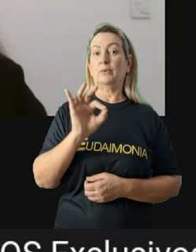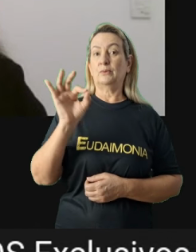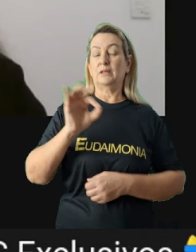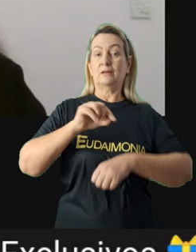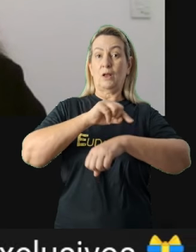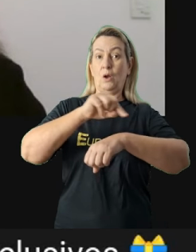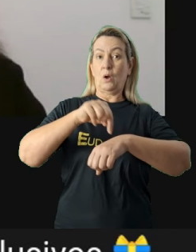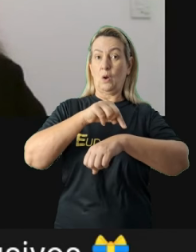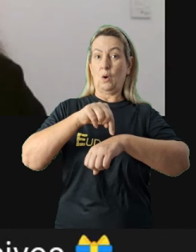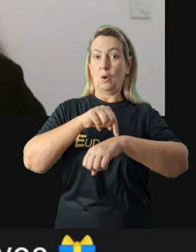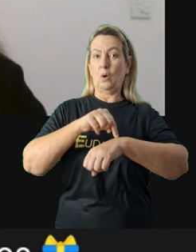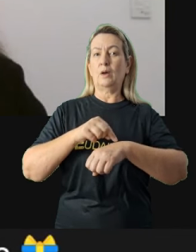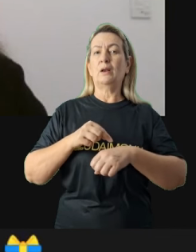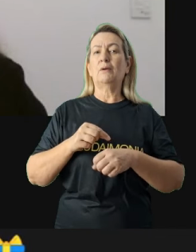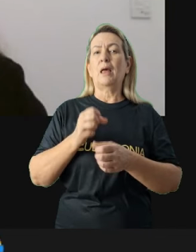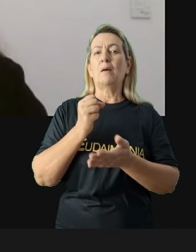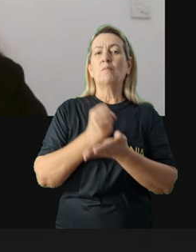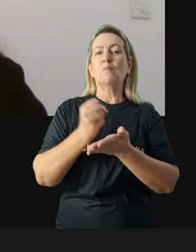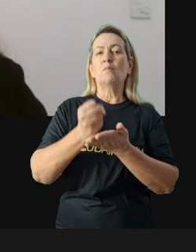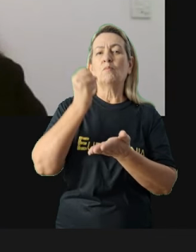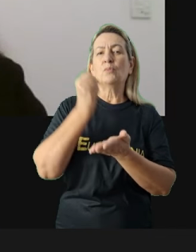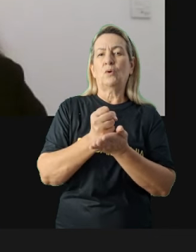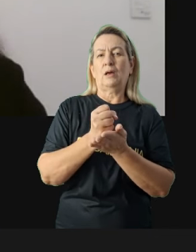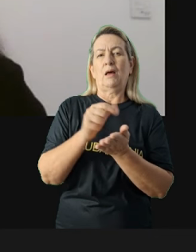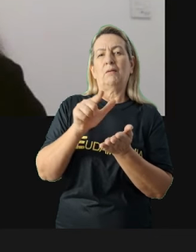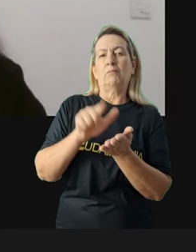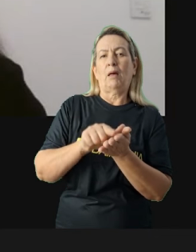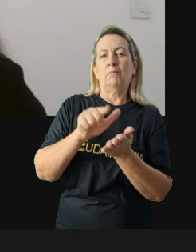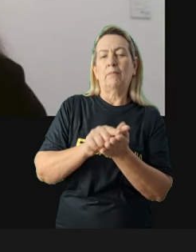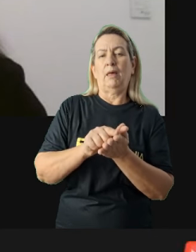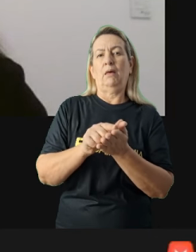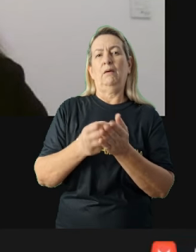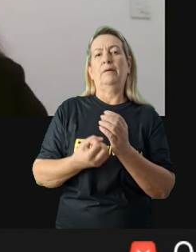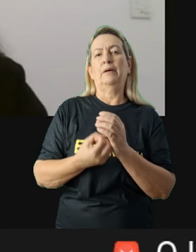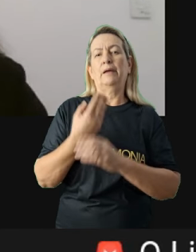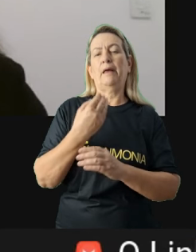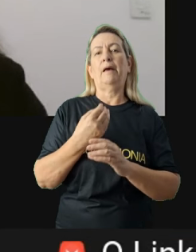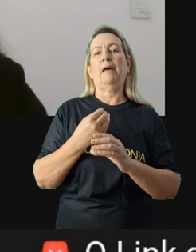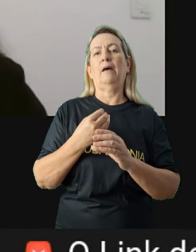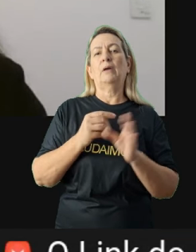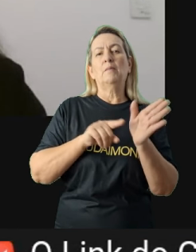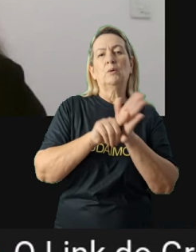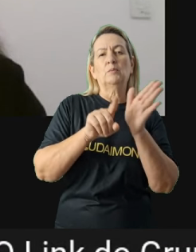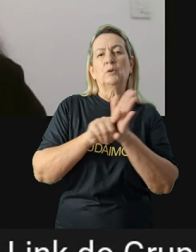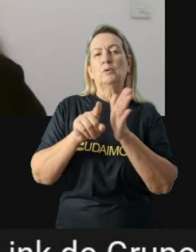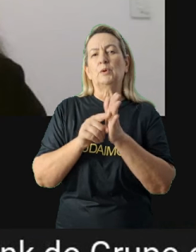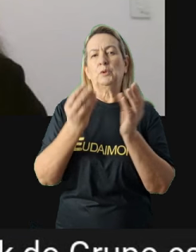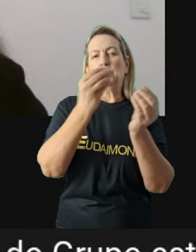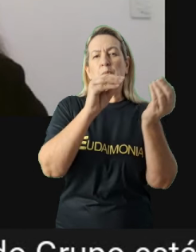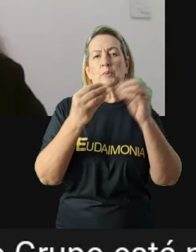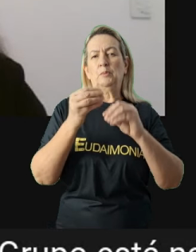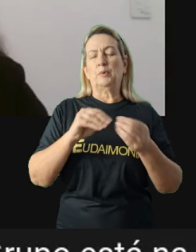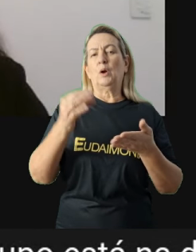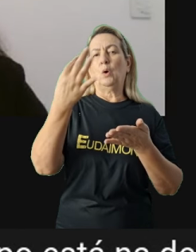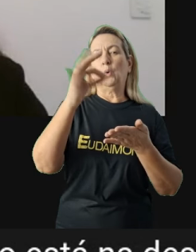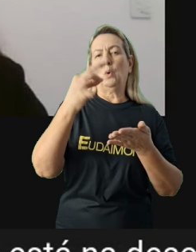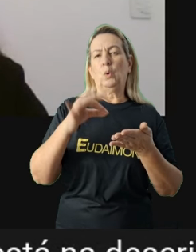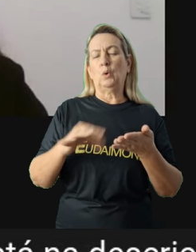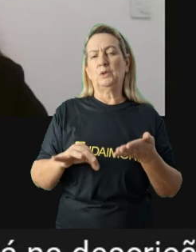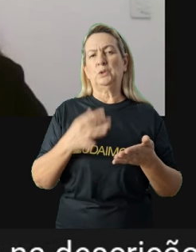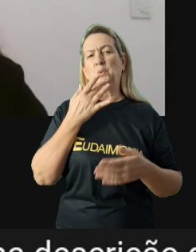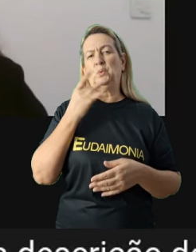20% a 40% das horas dele em processos burocráticos, vamos chamar assim, em criar banco de